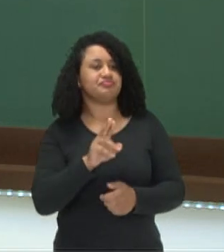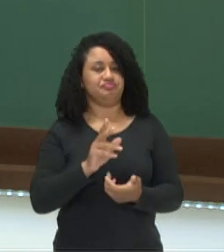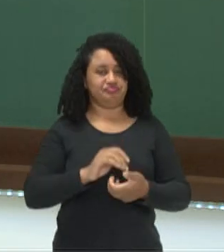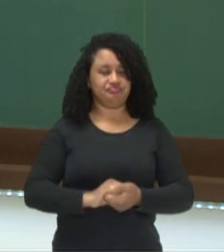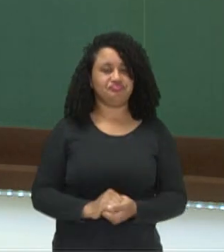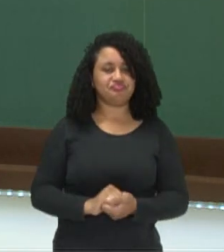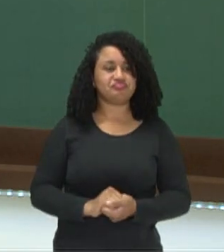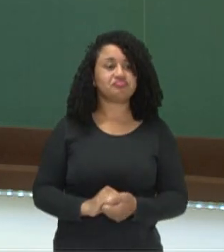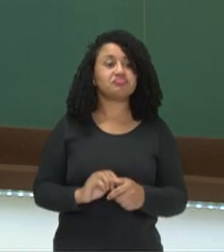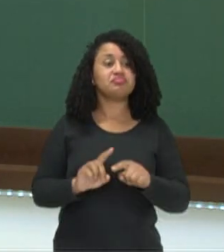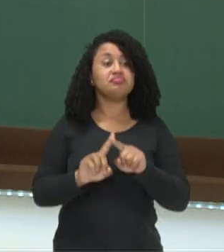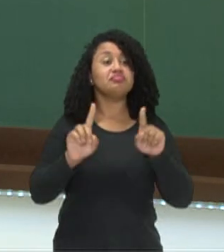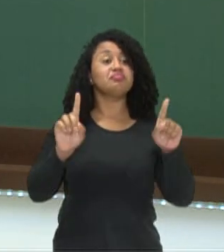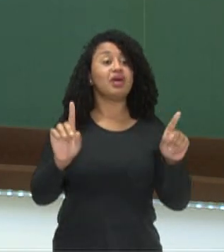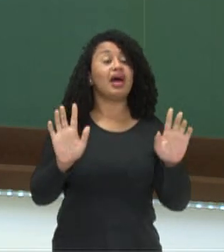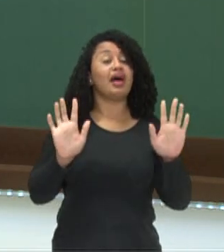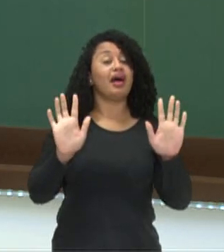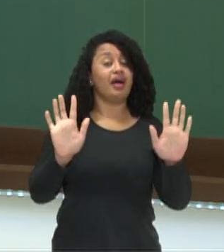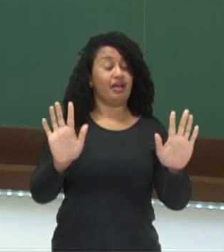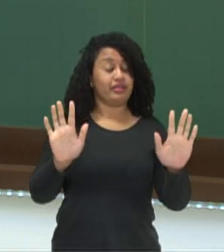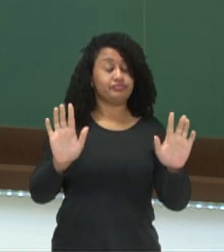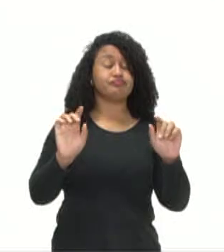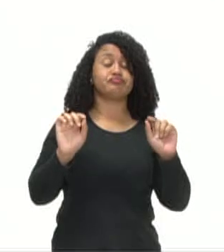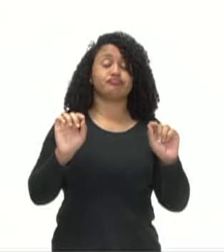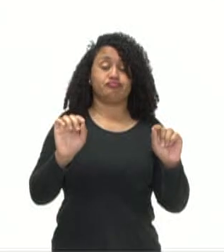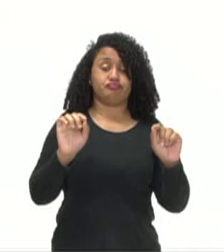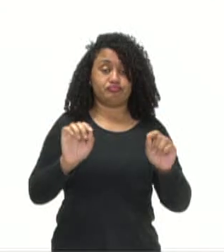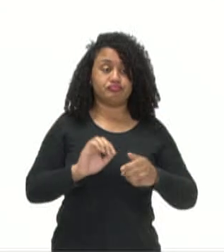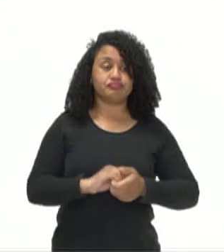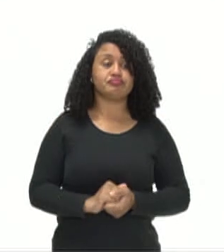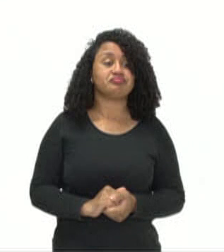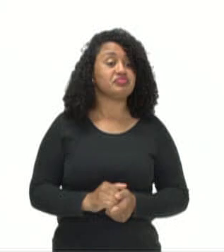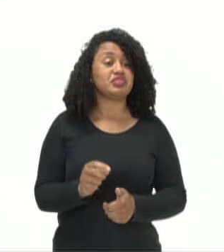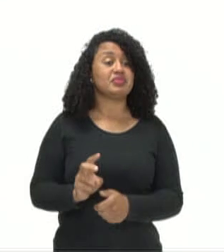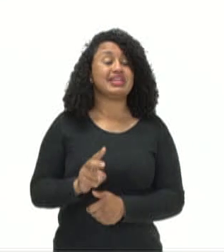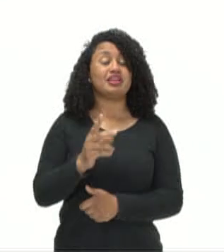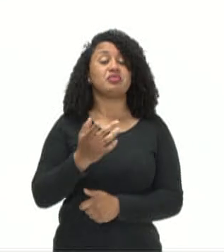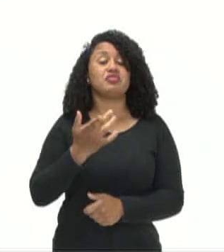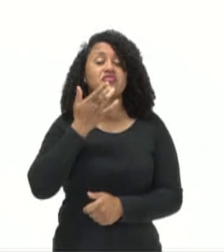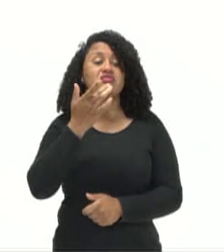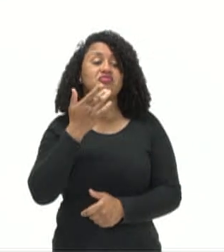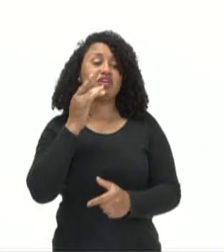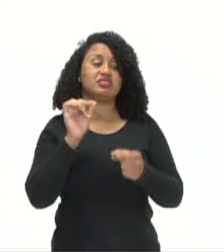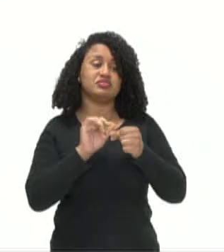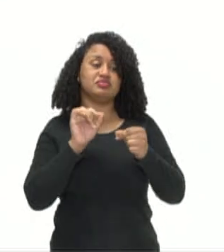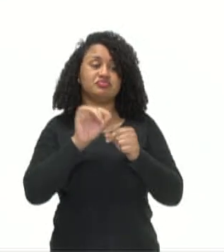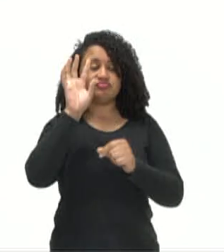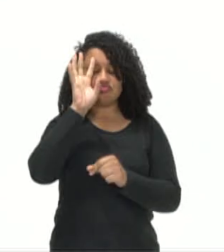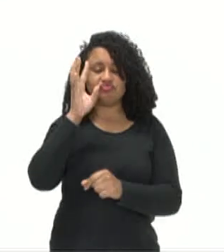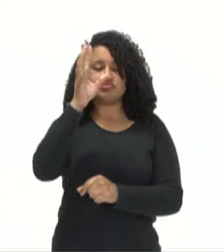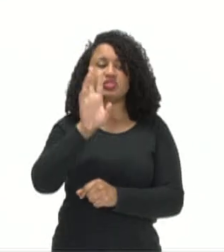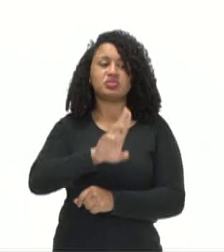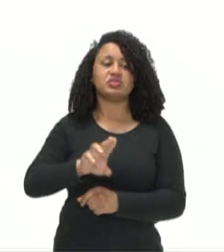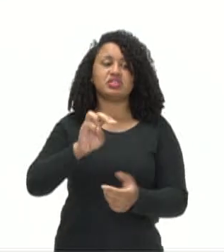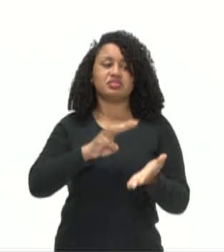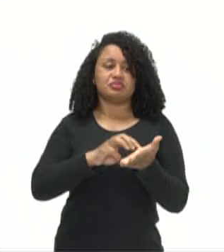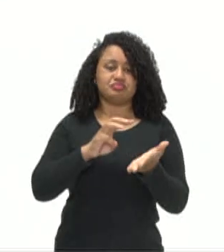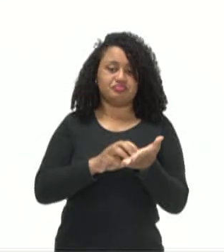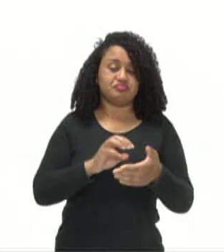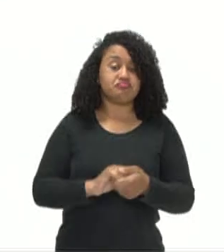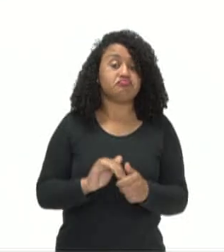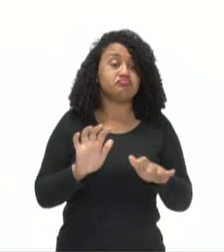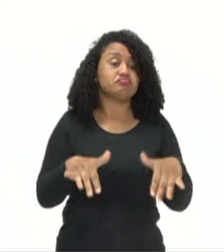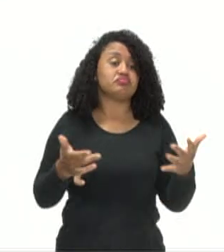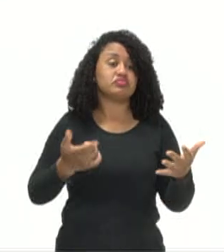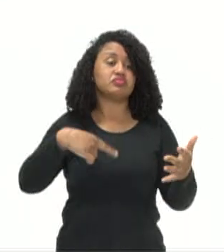sempre. Mas, entretanto, porém, nem sempre é fácil de fazer a resolução usando esse método. Para